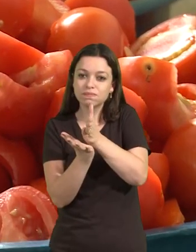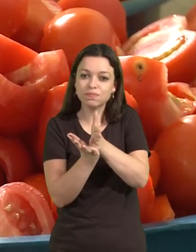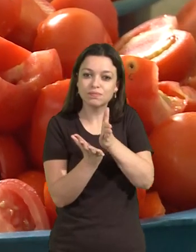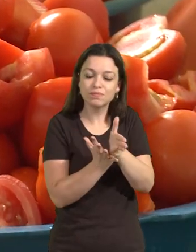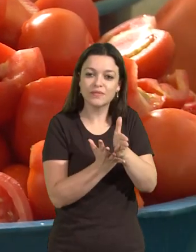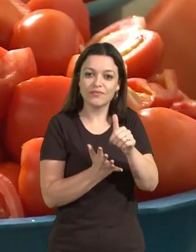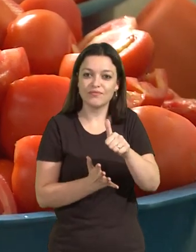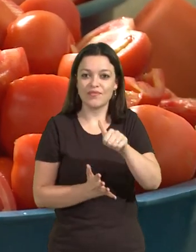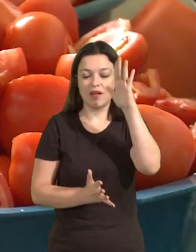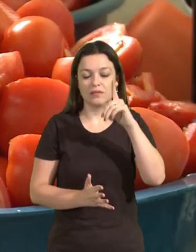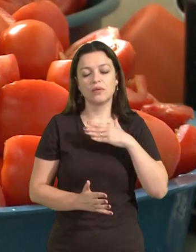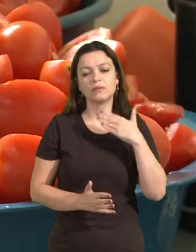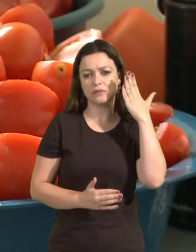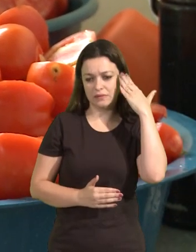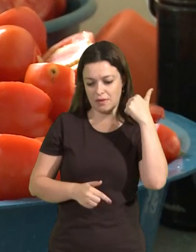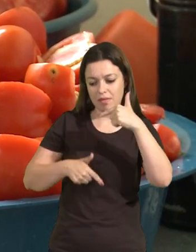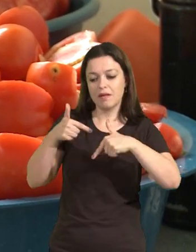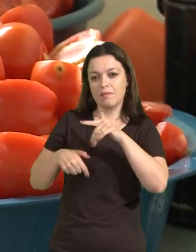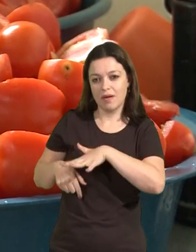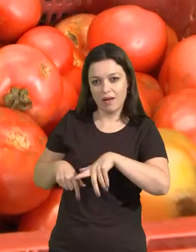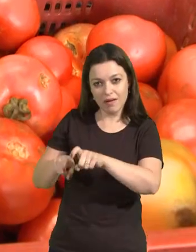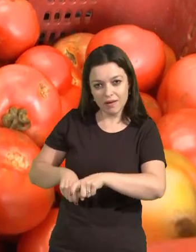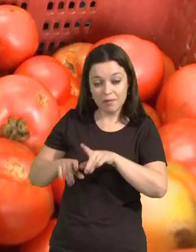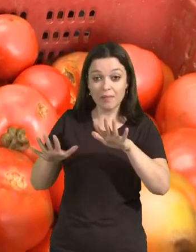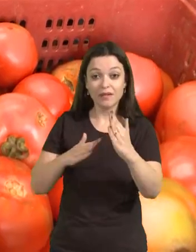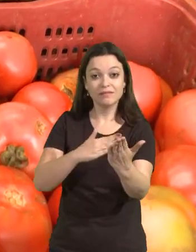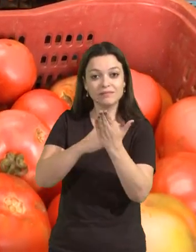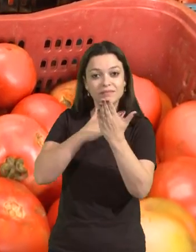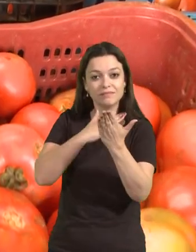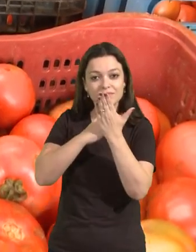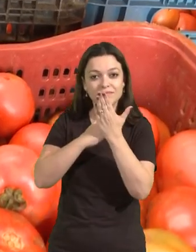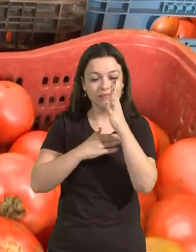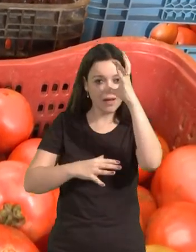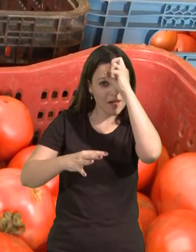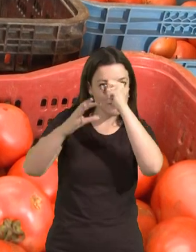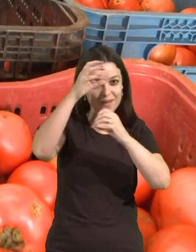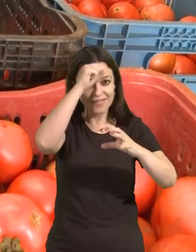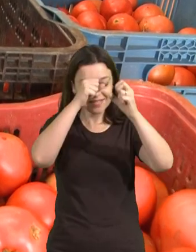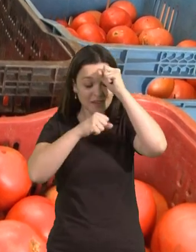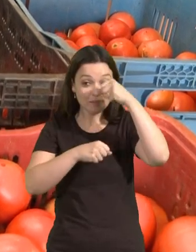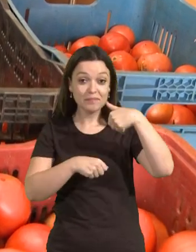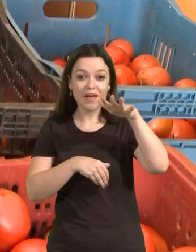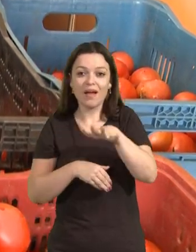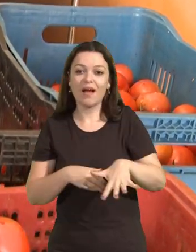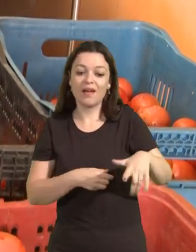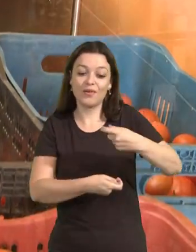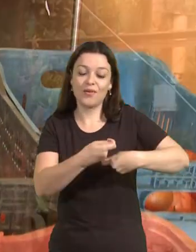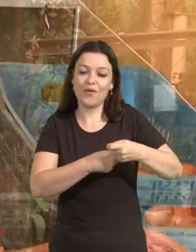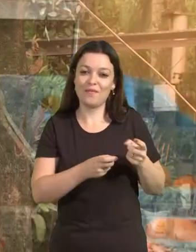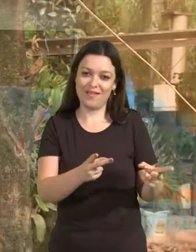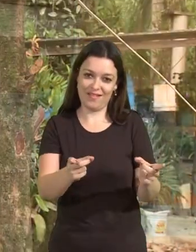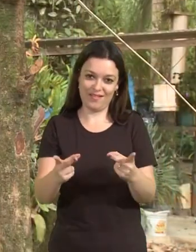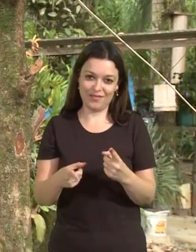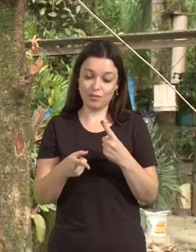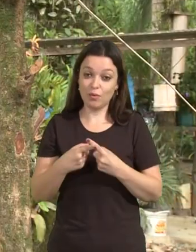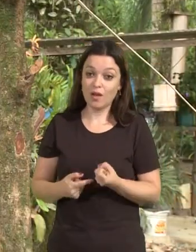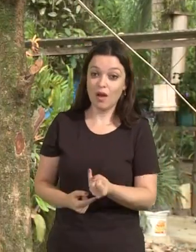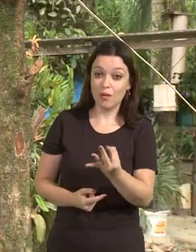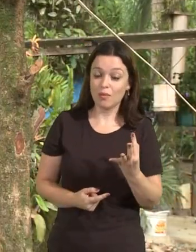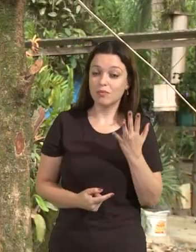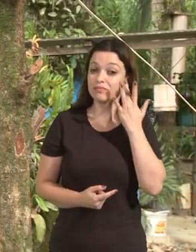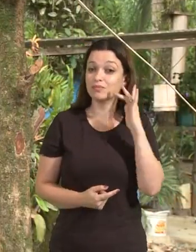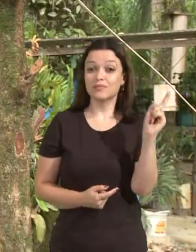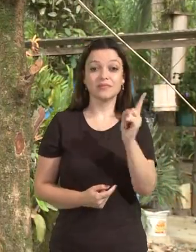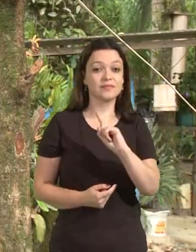Nós sabemos trabalhar e estamos querendo aprender mais coisas nesse mundo que é o comércio, né? Tem algumas coisas que a gente não sabe, né?